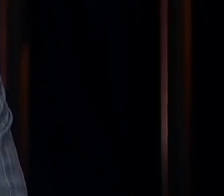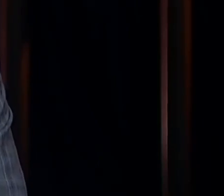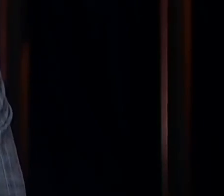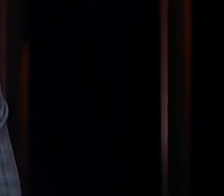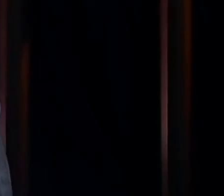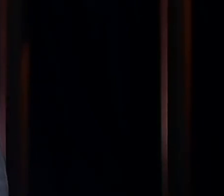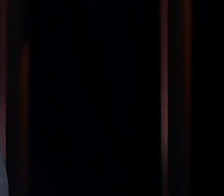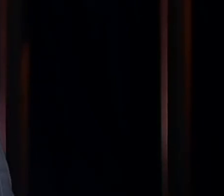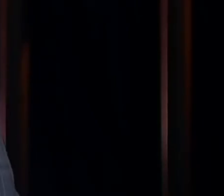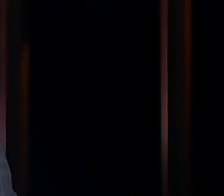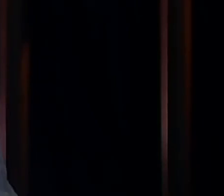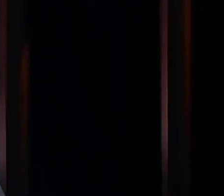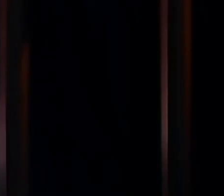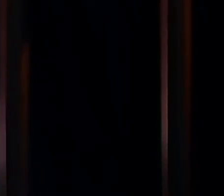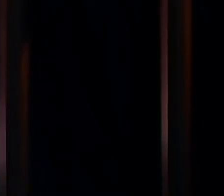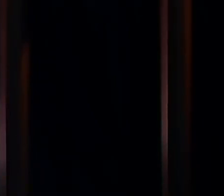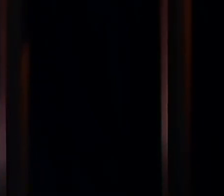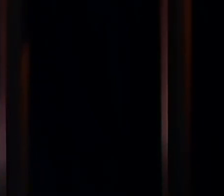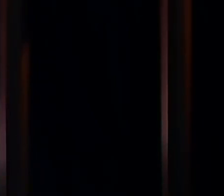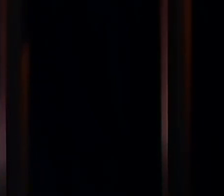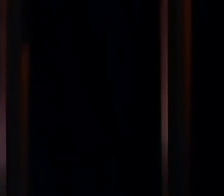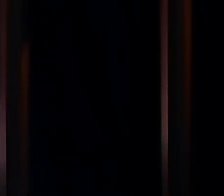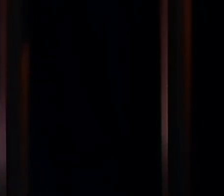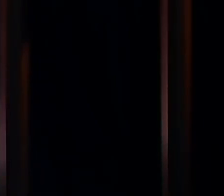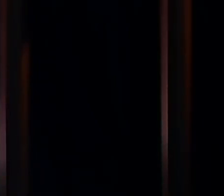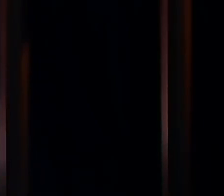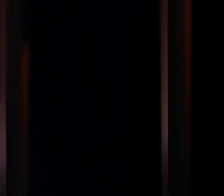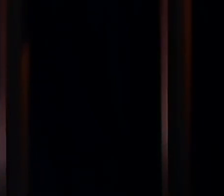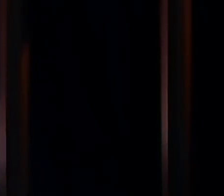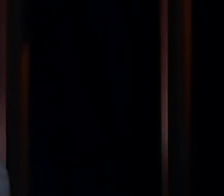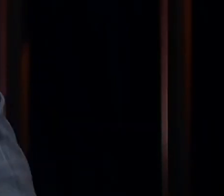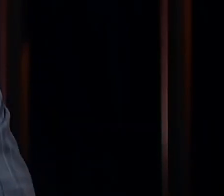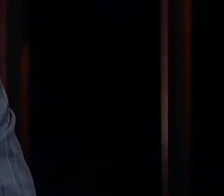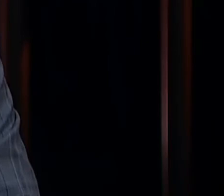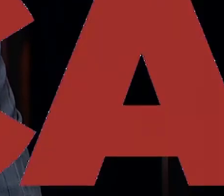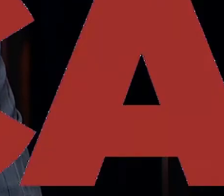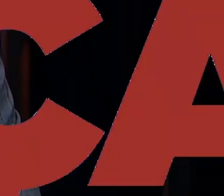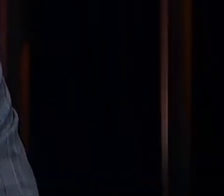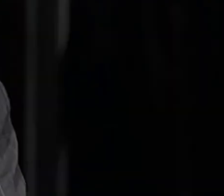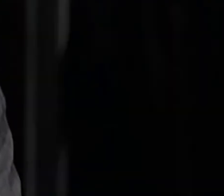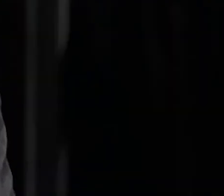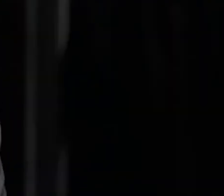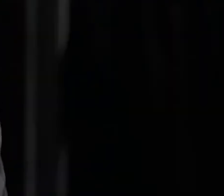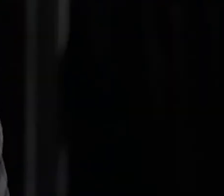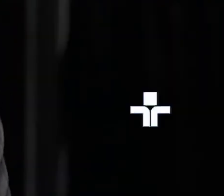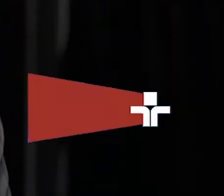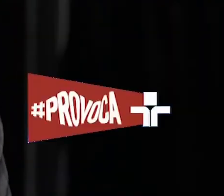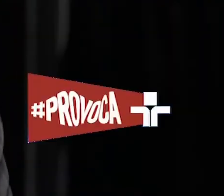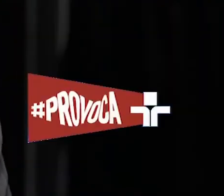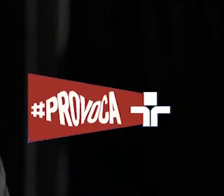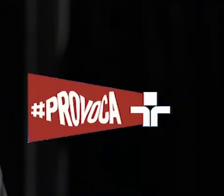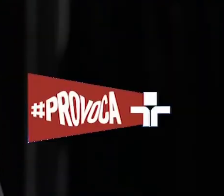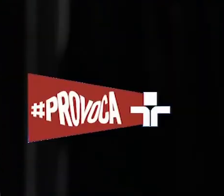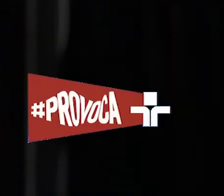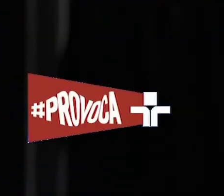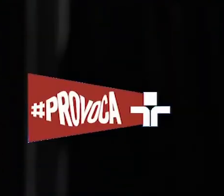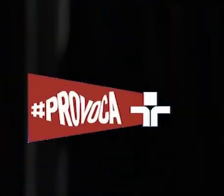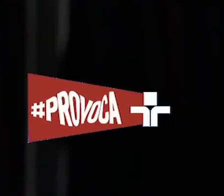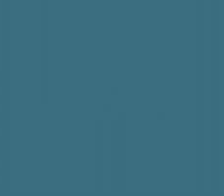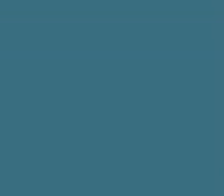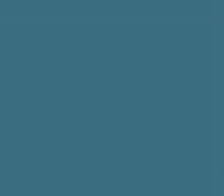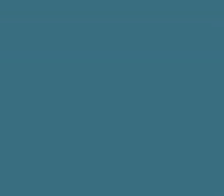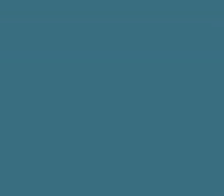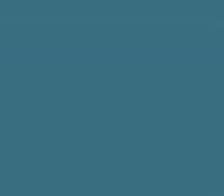vida, o papo com Samuel Rosa tá super atual. No Provoca, desta terça, 10h15 da